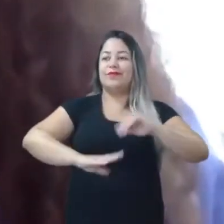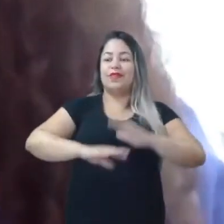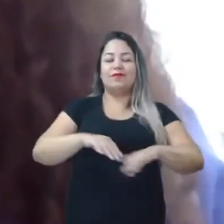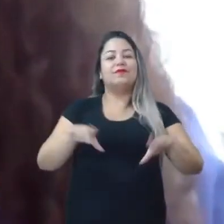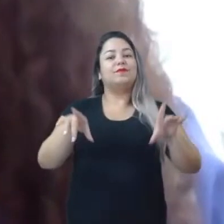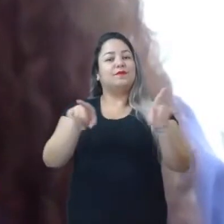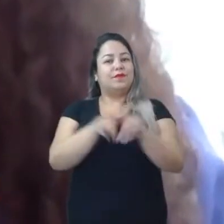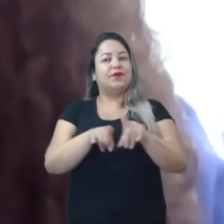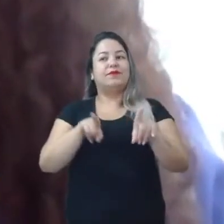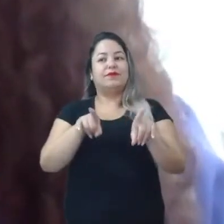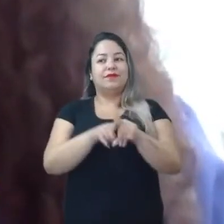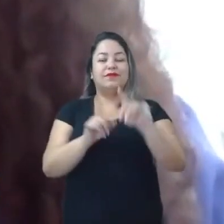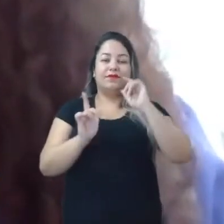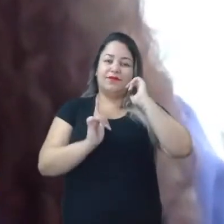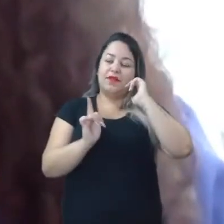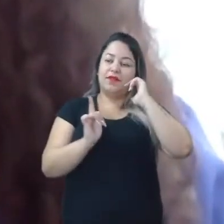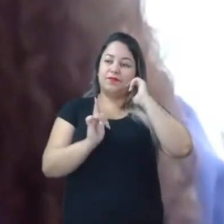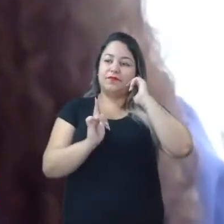têm sido